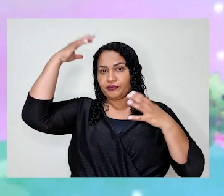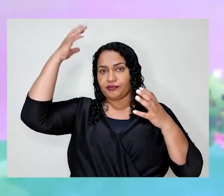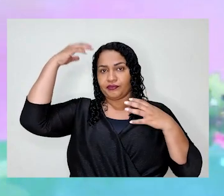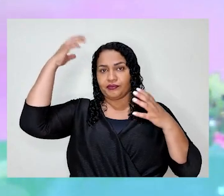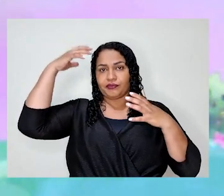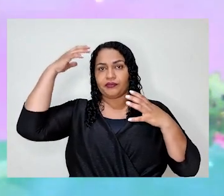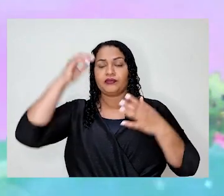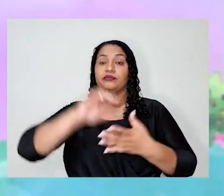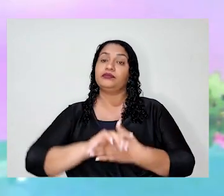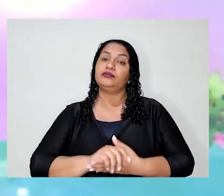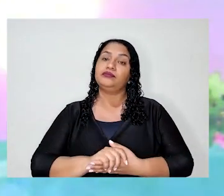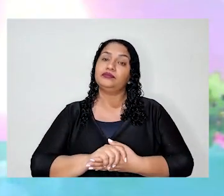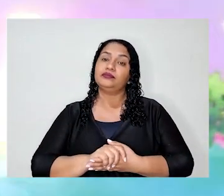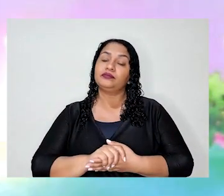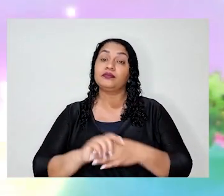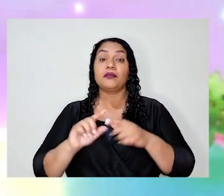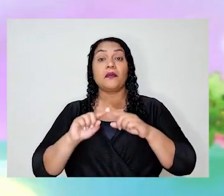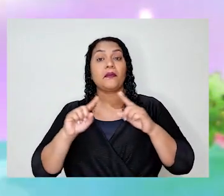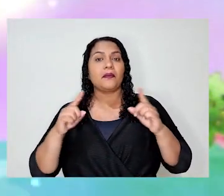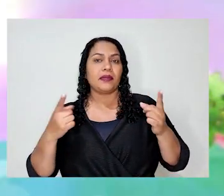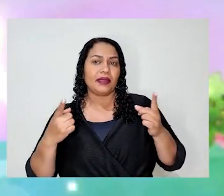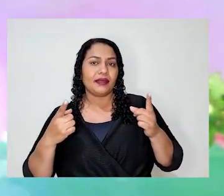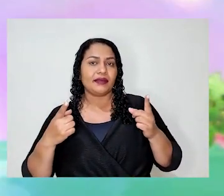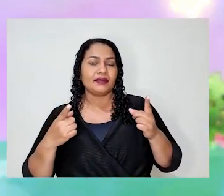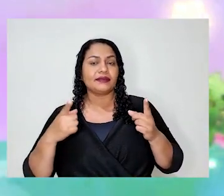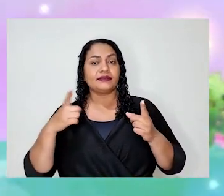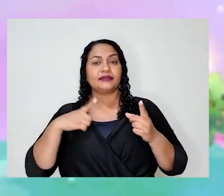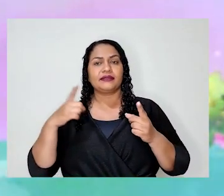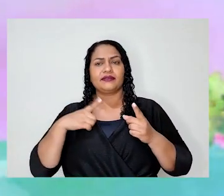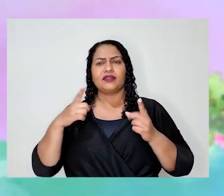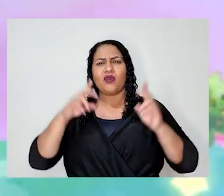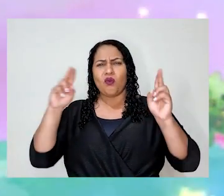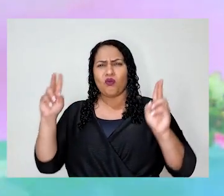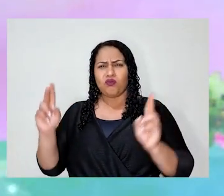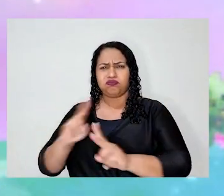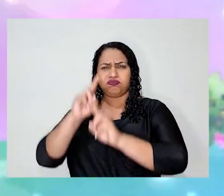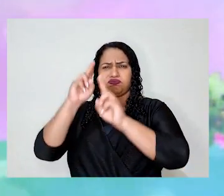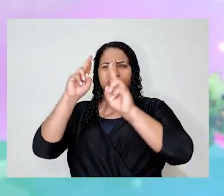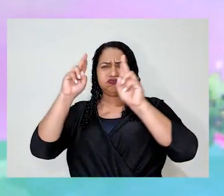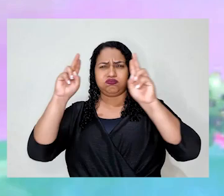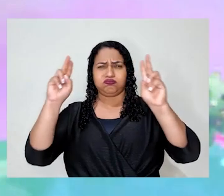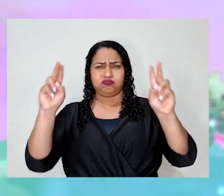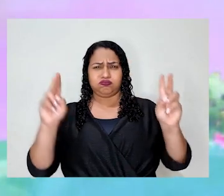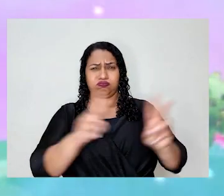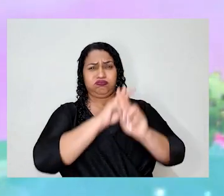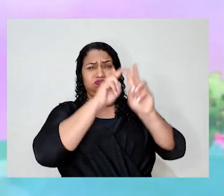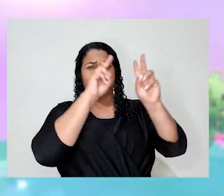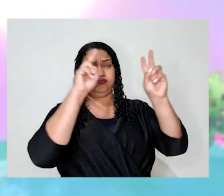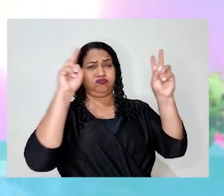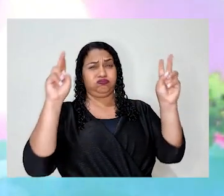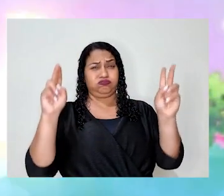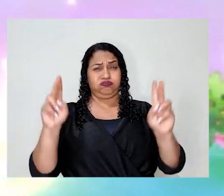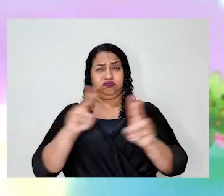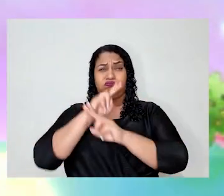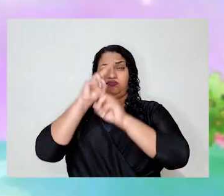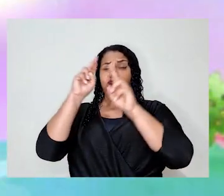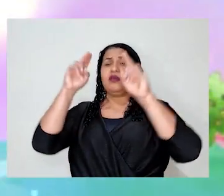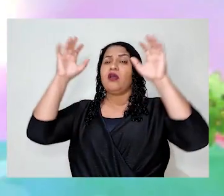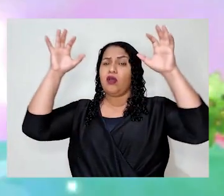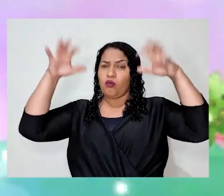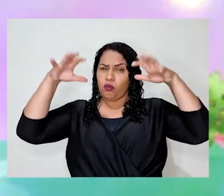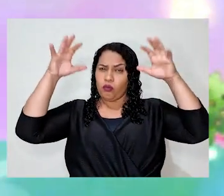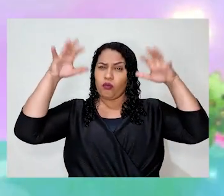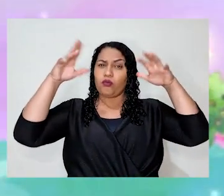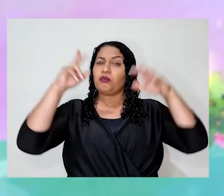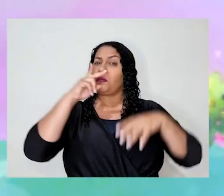banho. De repente, veio anunciando um vento muito forte. Vai chover! E